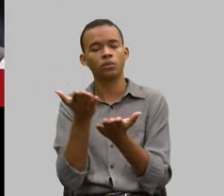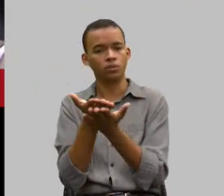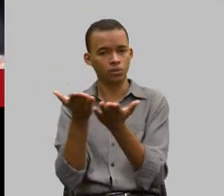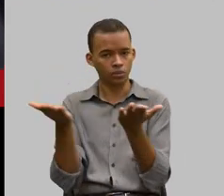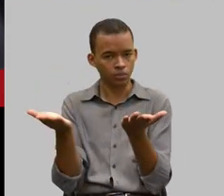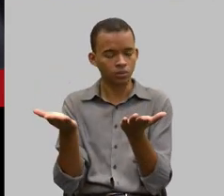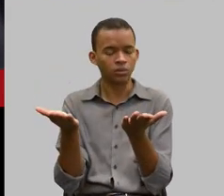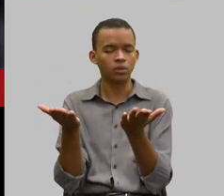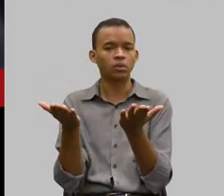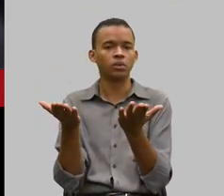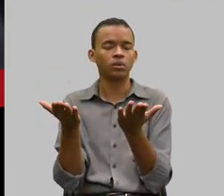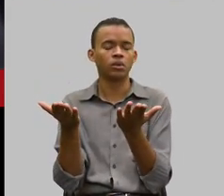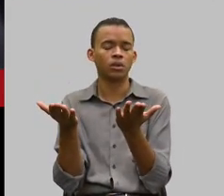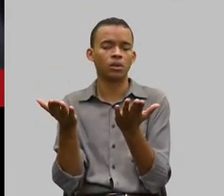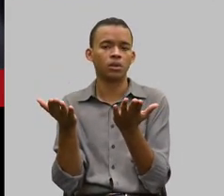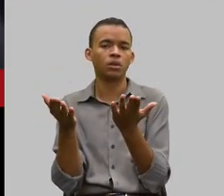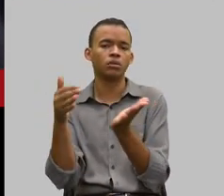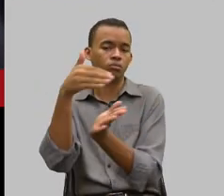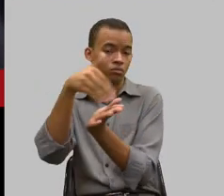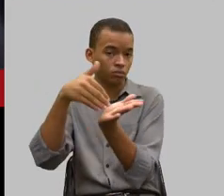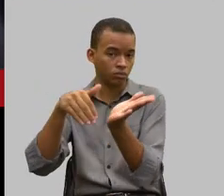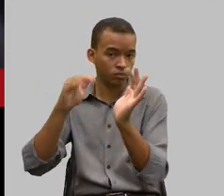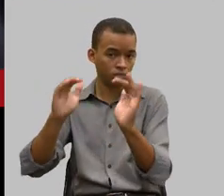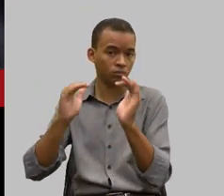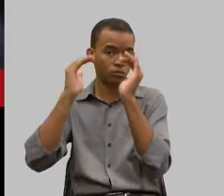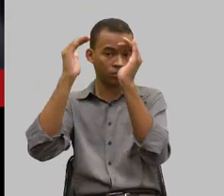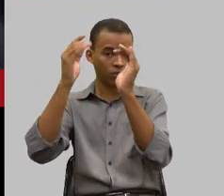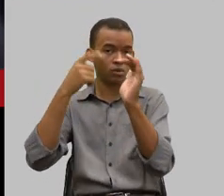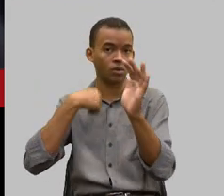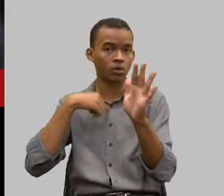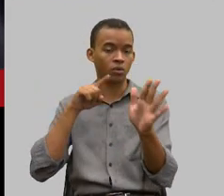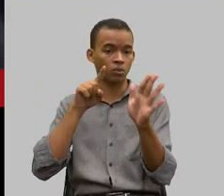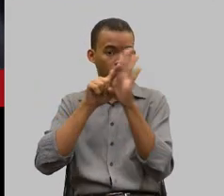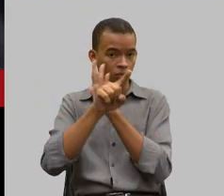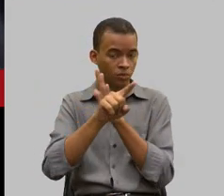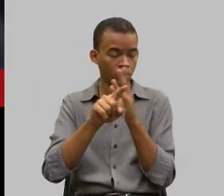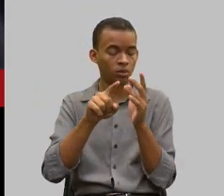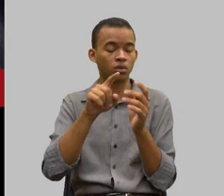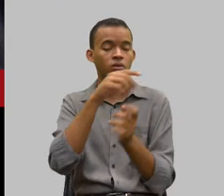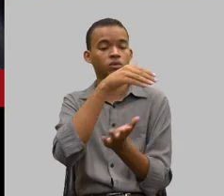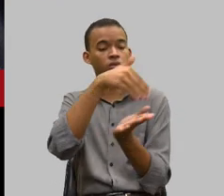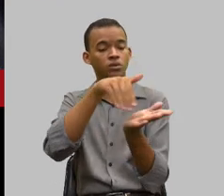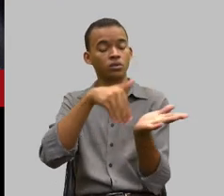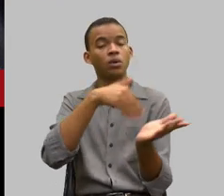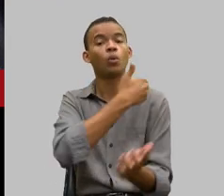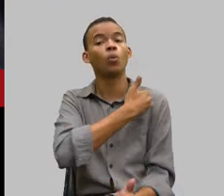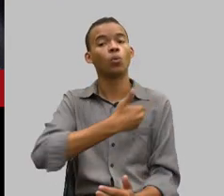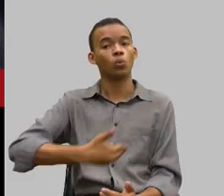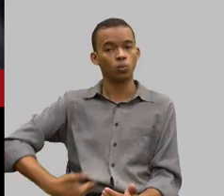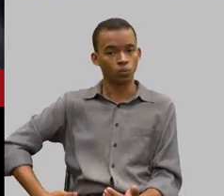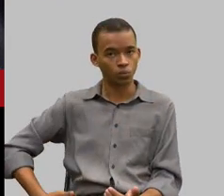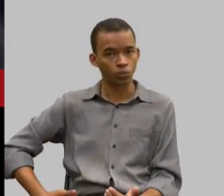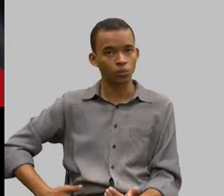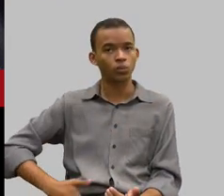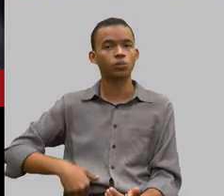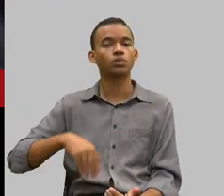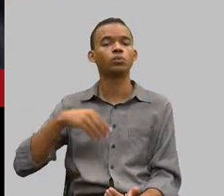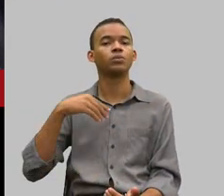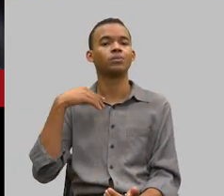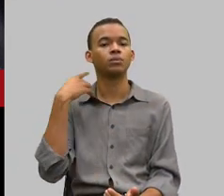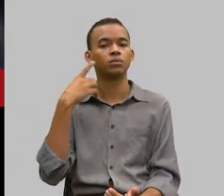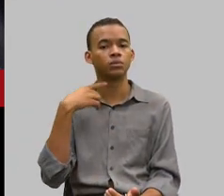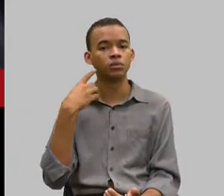e aproveitar e dirigir as perguntas inicialmente ao secretário de governo secretário Deputado Gustavo Valadares